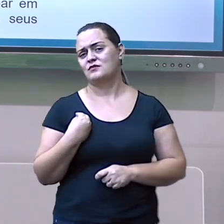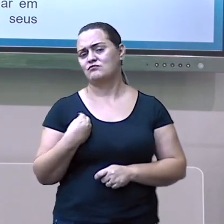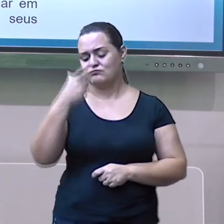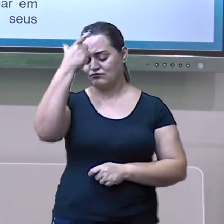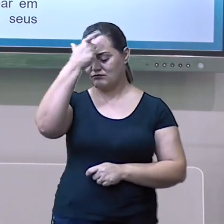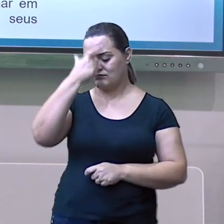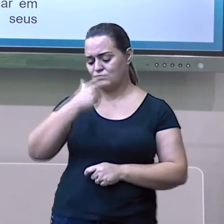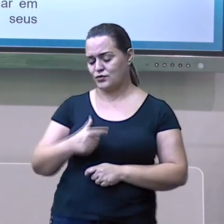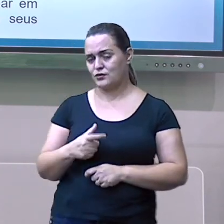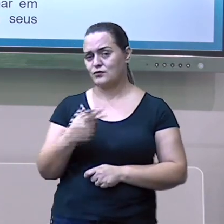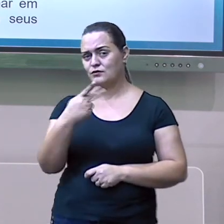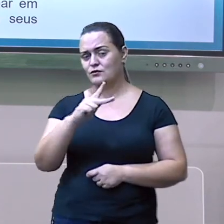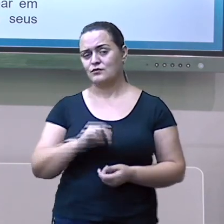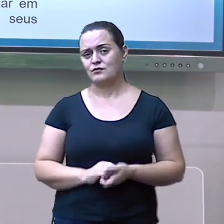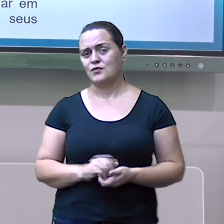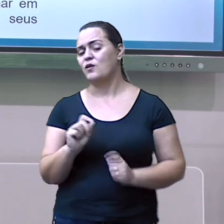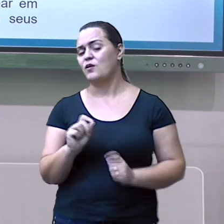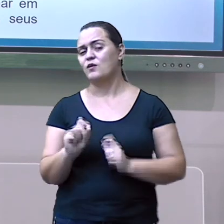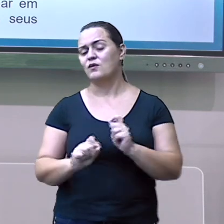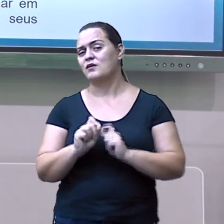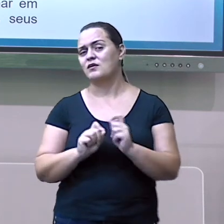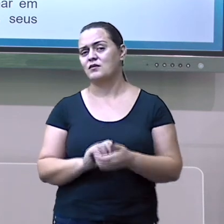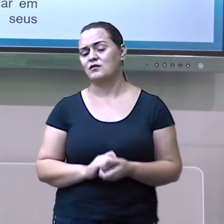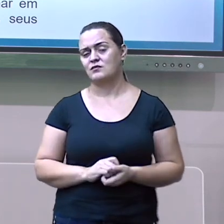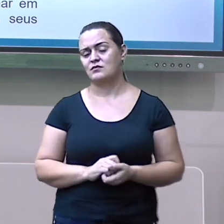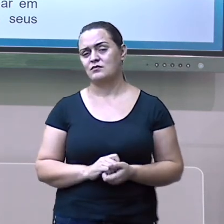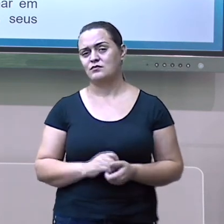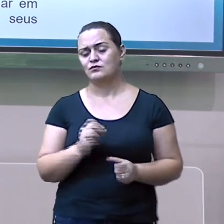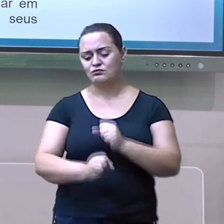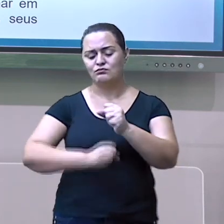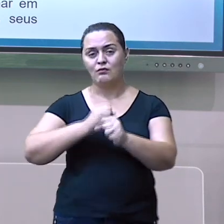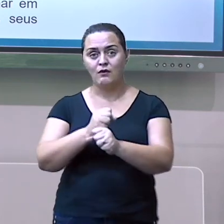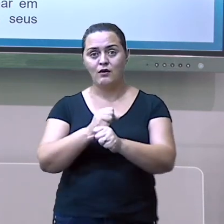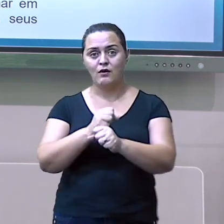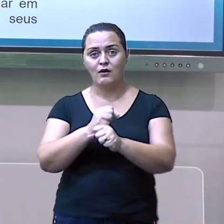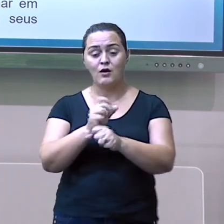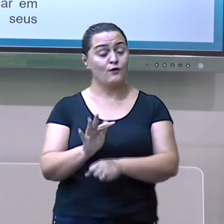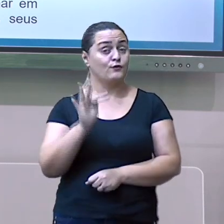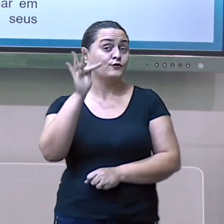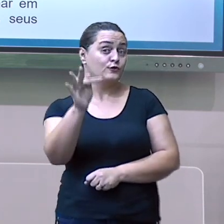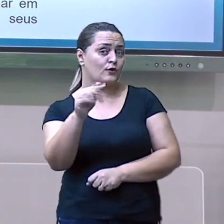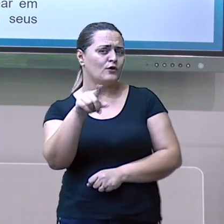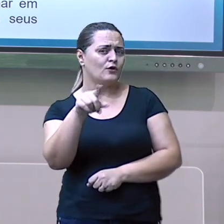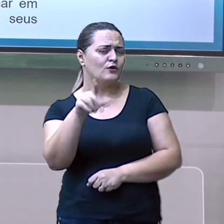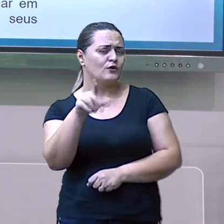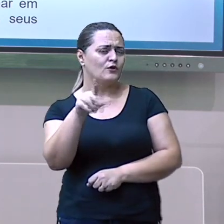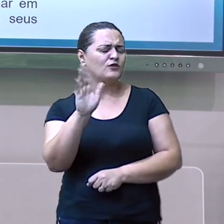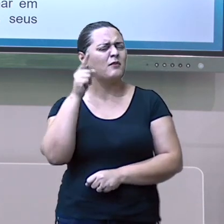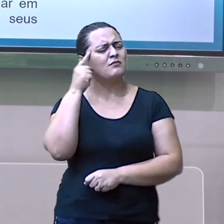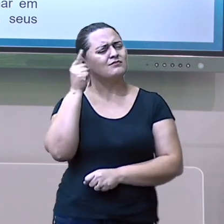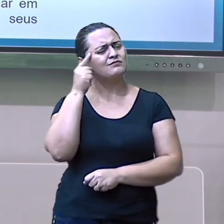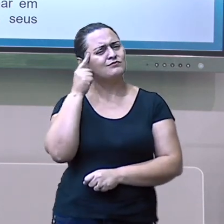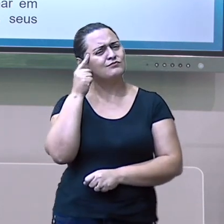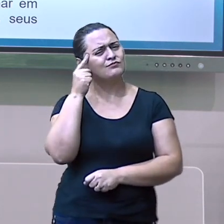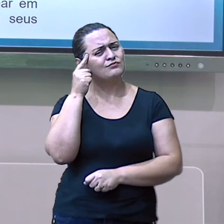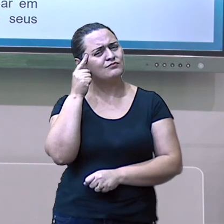também? O que você quer ser na vida? Você já parou para pensar?